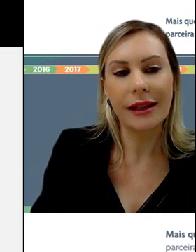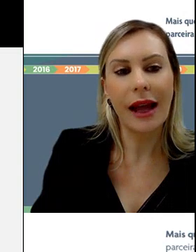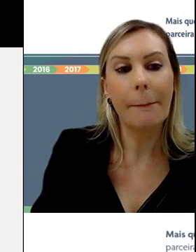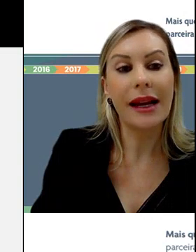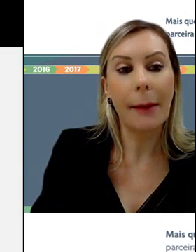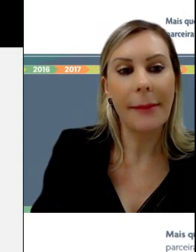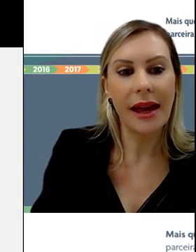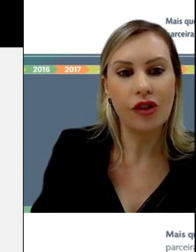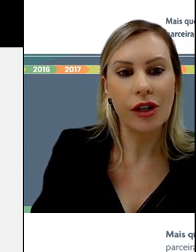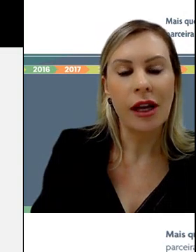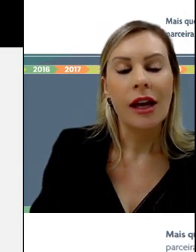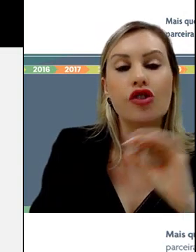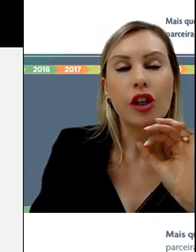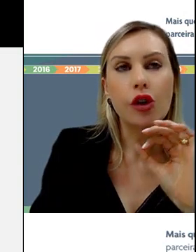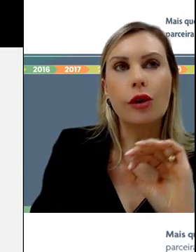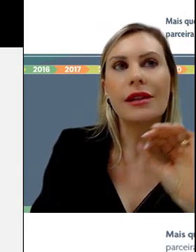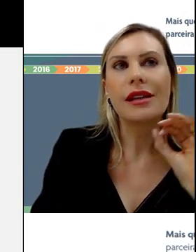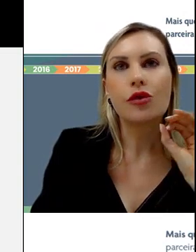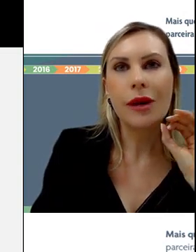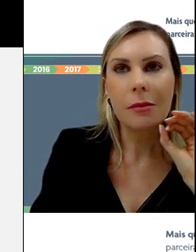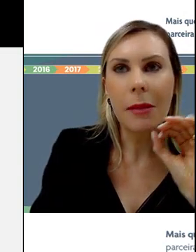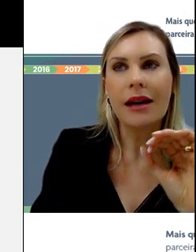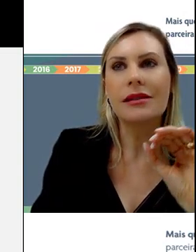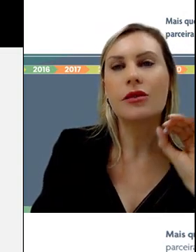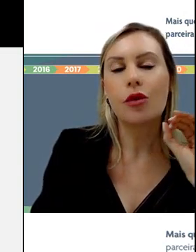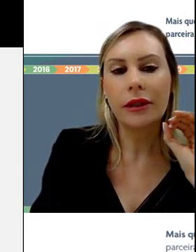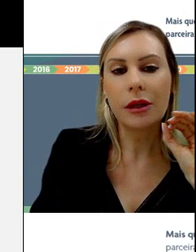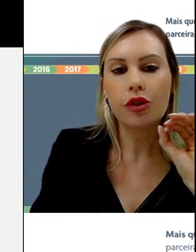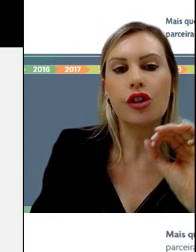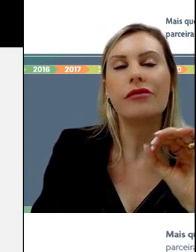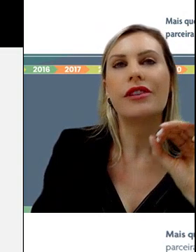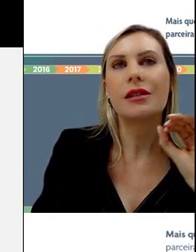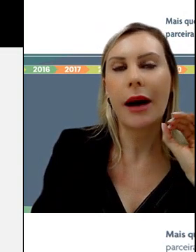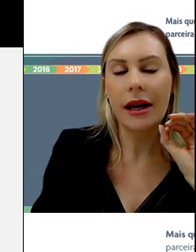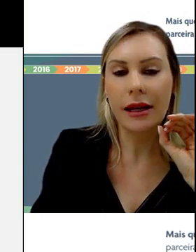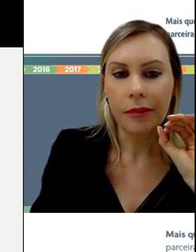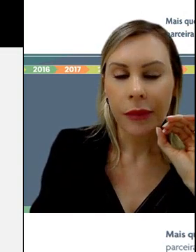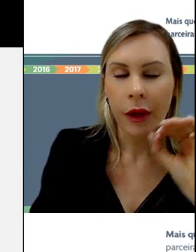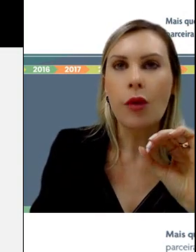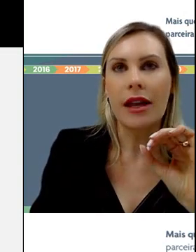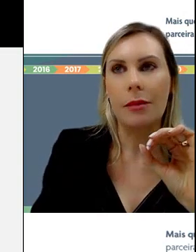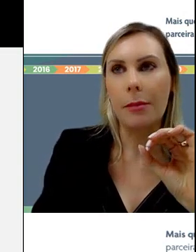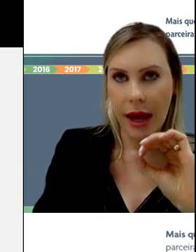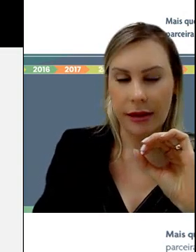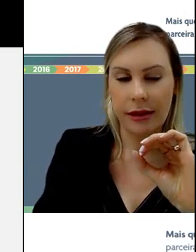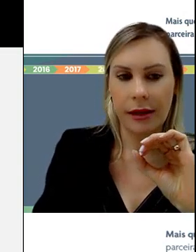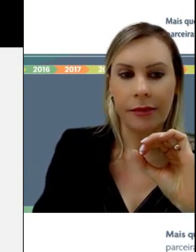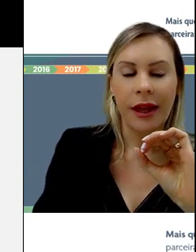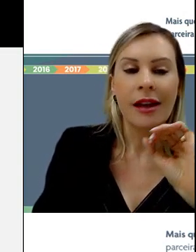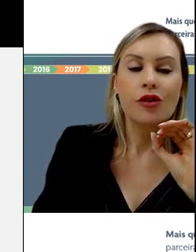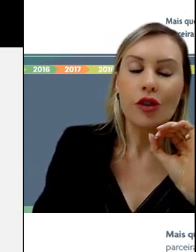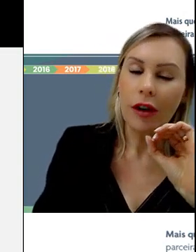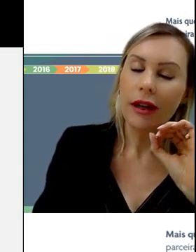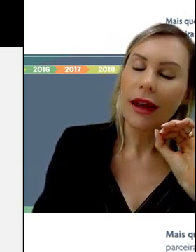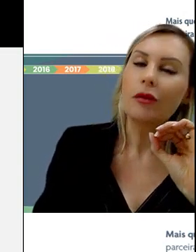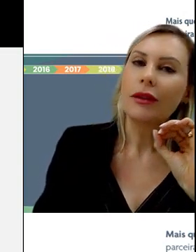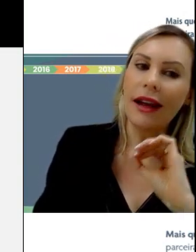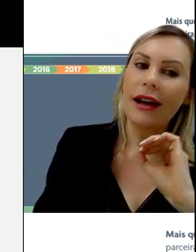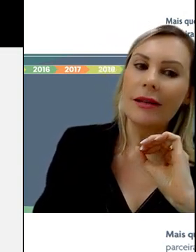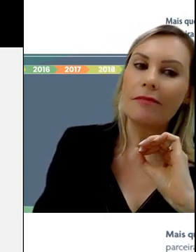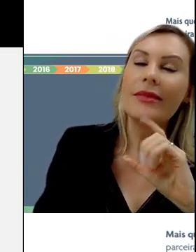se aposentar pela média de todas as suas bases contributivas para o RPPS. Só